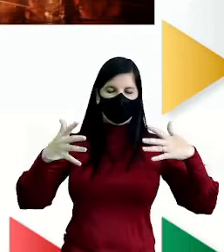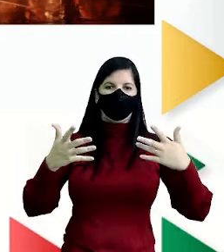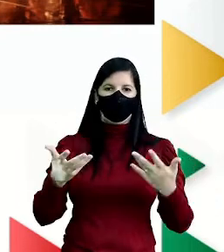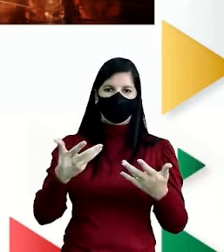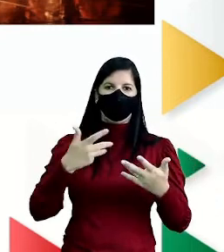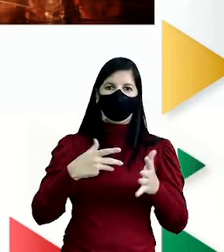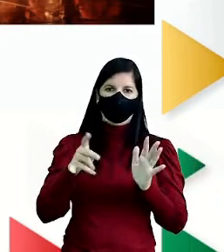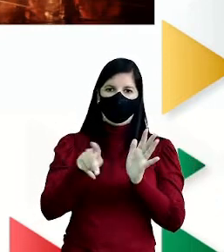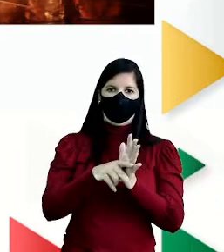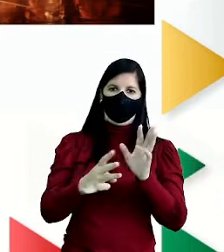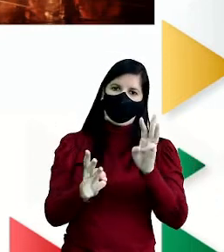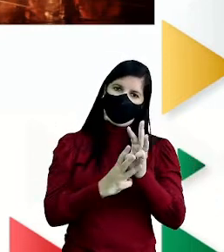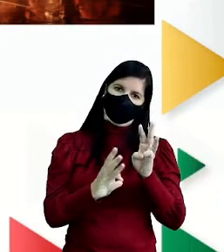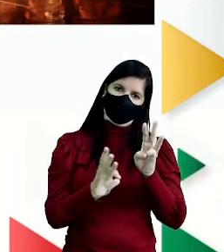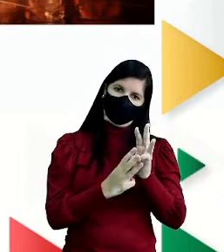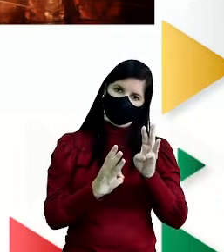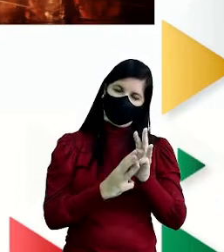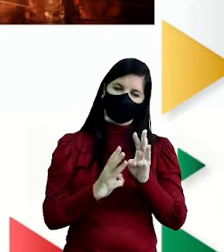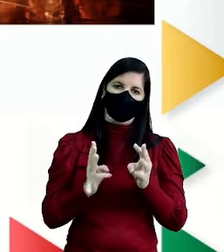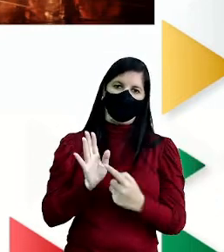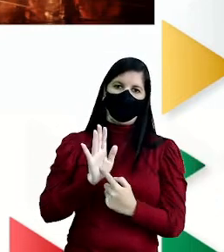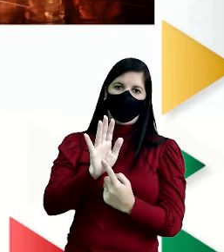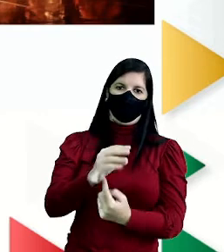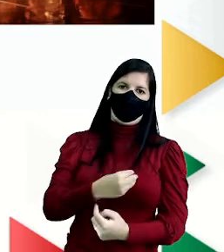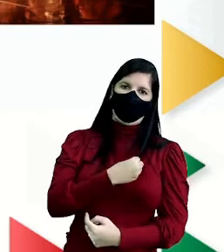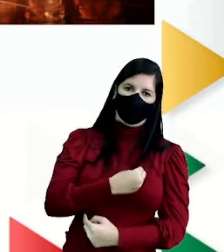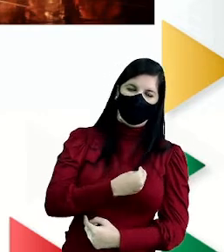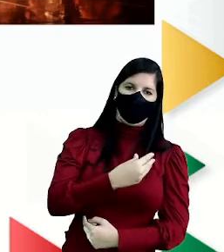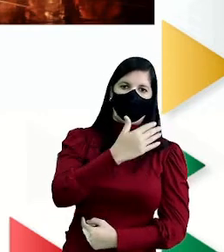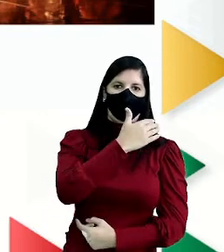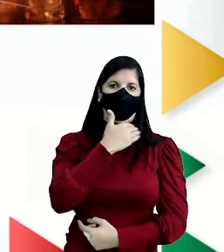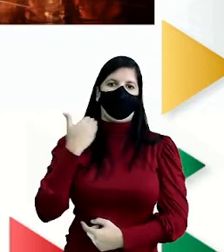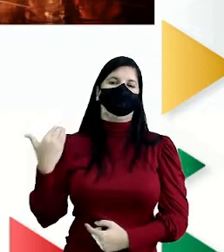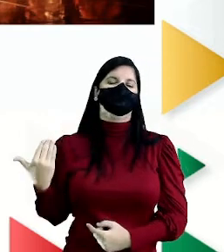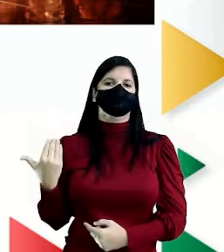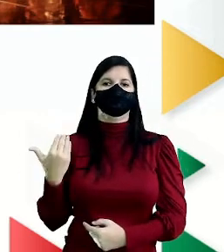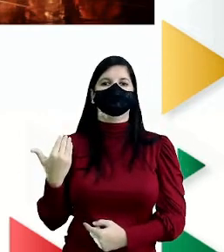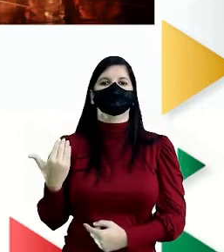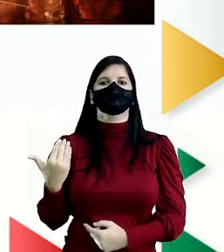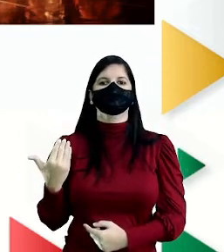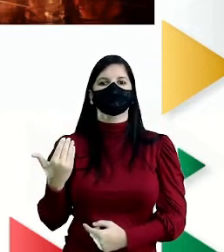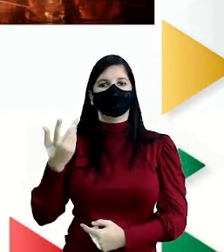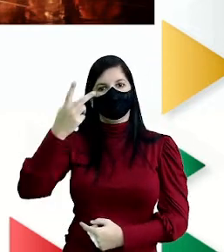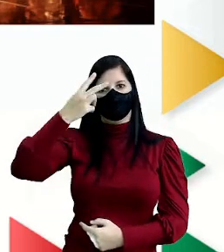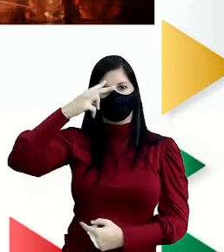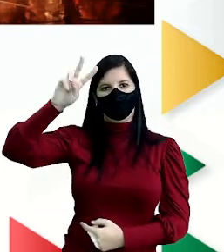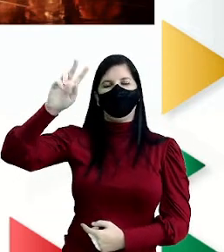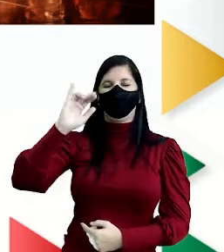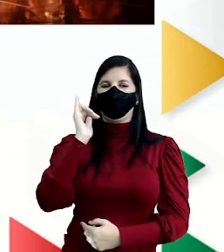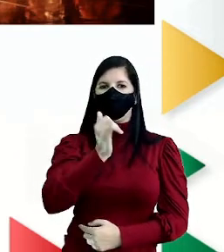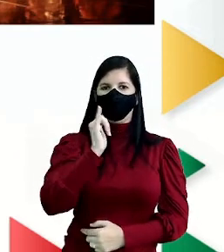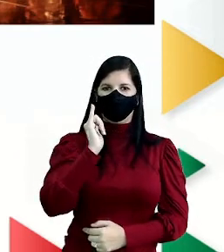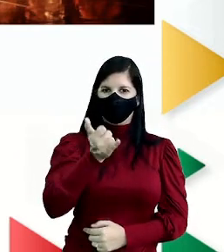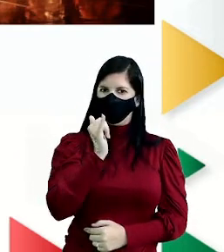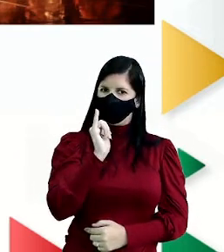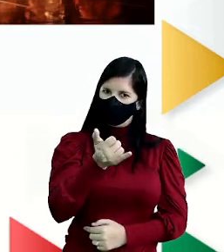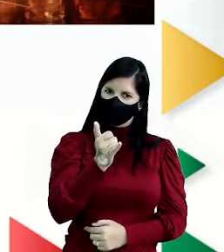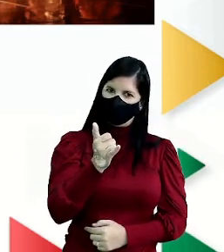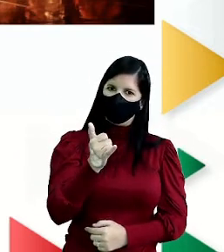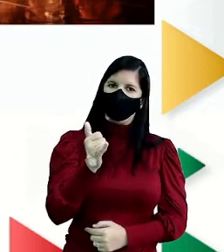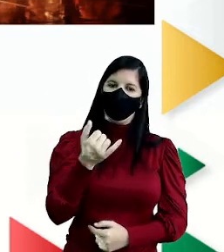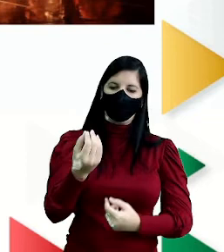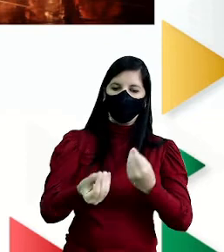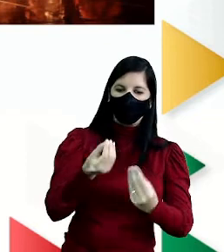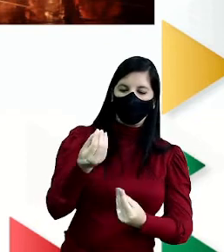influência indígena, retrata a vida e a morte de um cervo selvagem. Então, eles estão contando uma história, né? Então, como foi